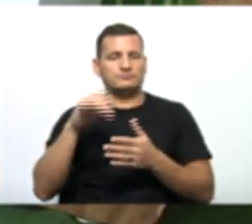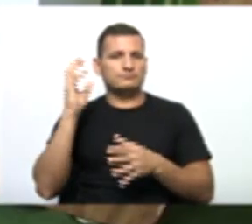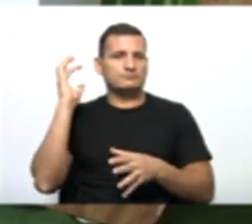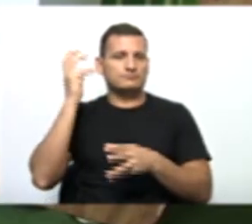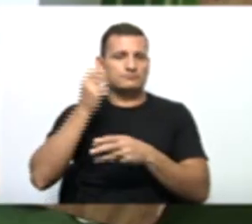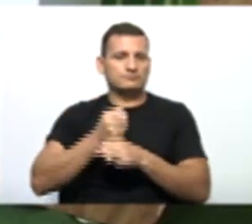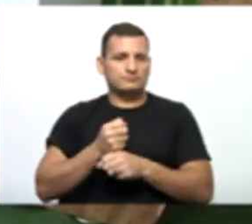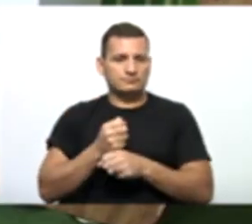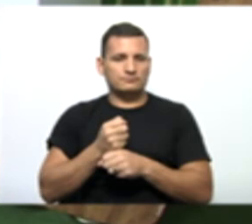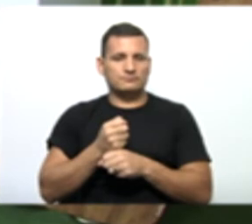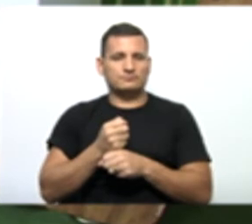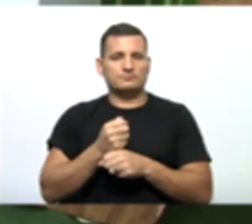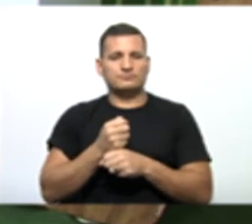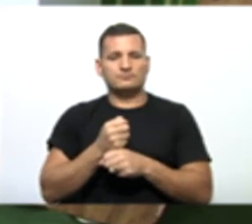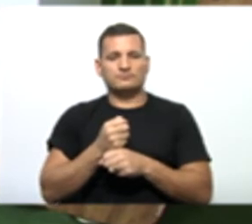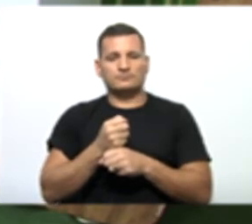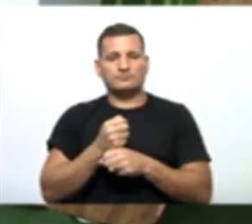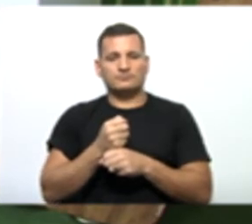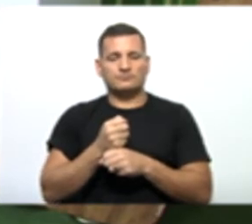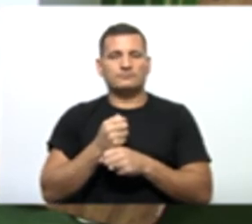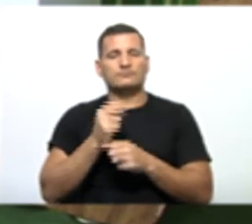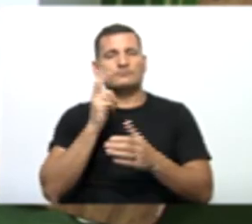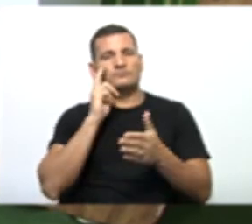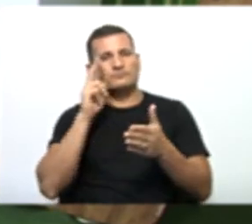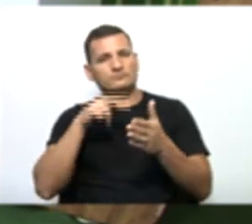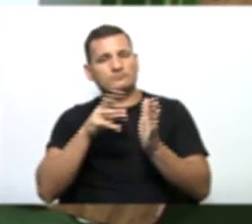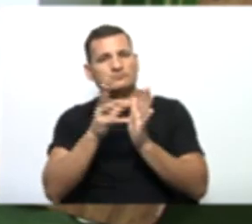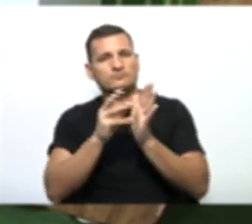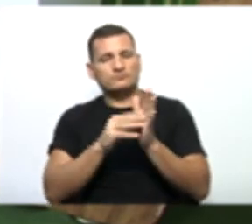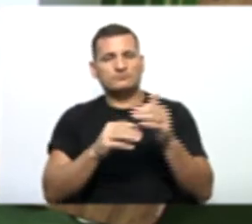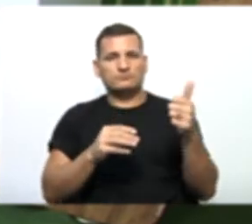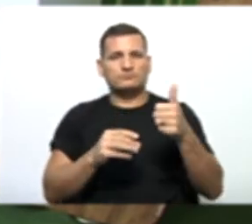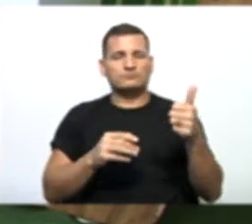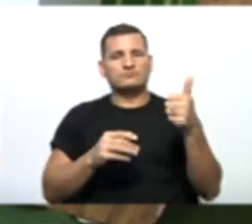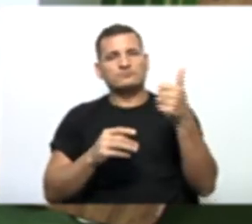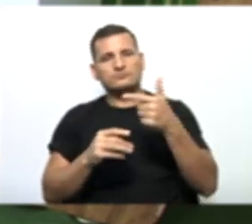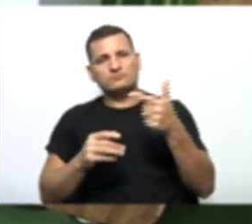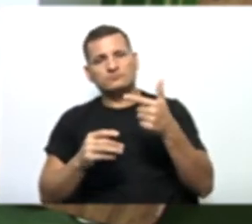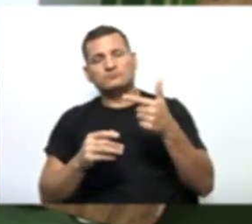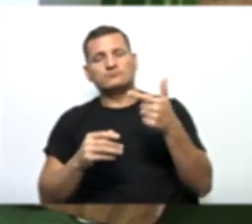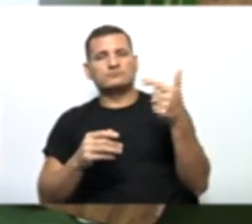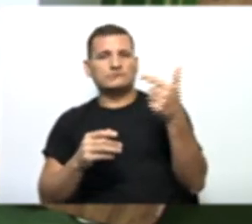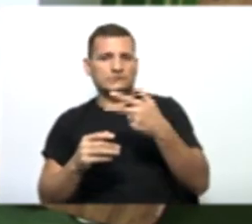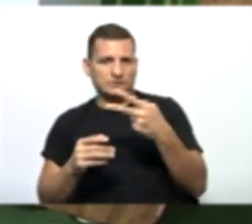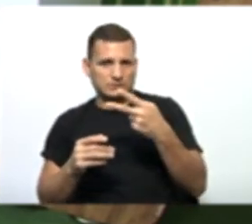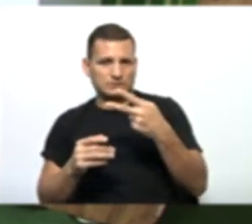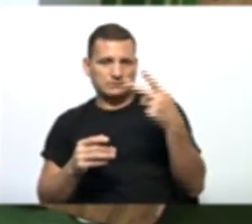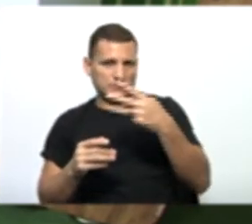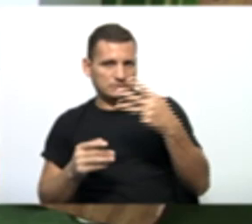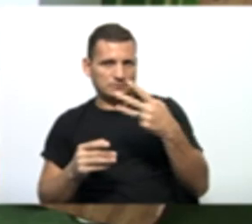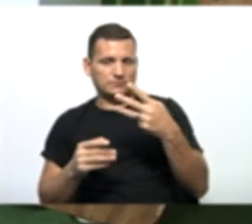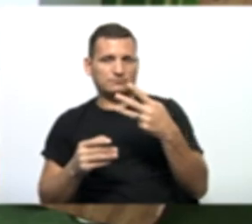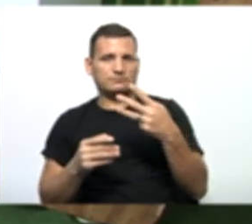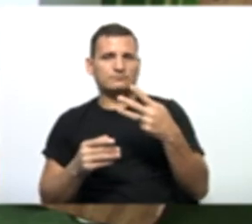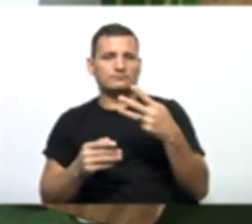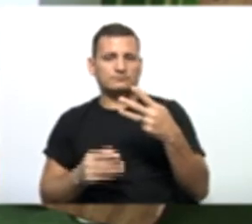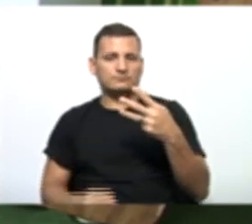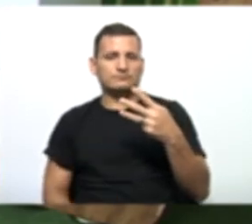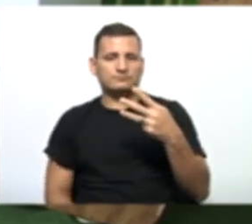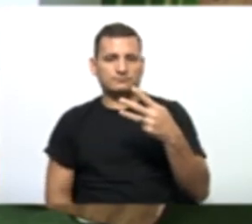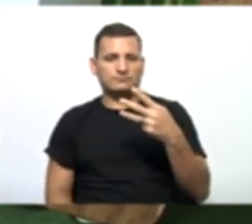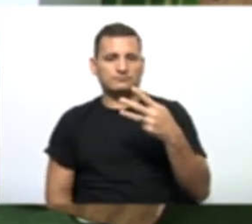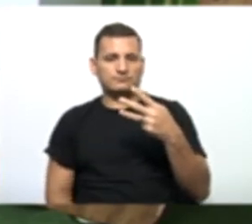revisão. Nós vamos estar revendo os conteúdos da primeira, segunda e a aula Exatamente. De hoje, né? Preparatório aí